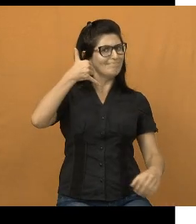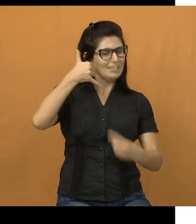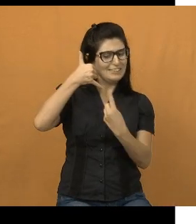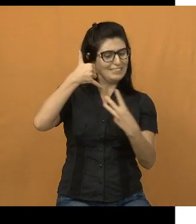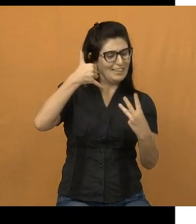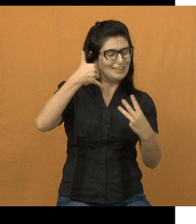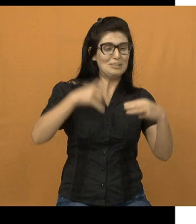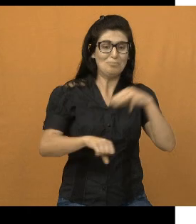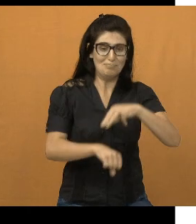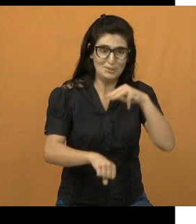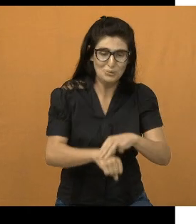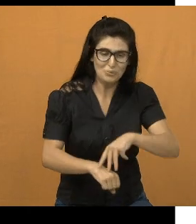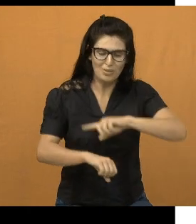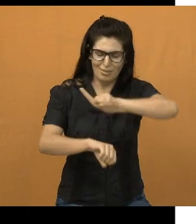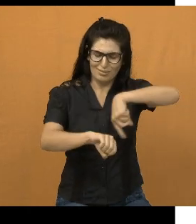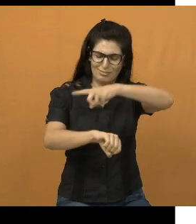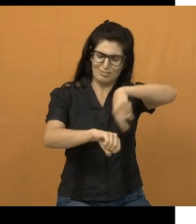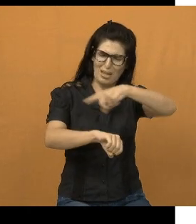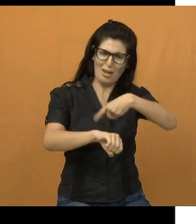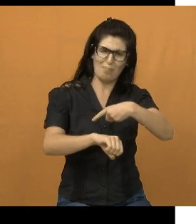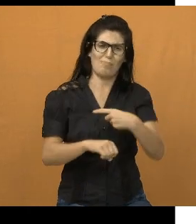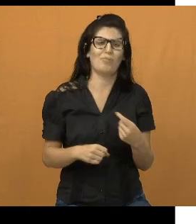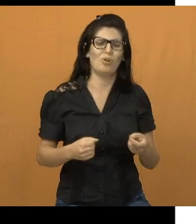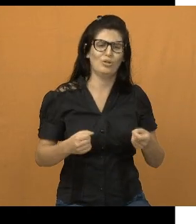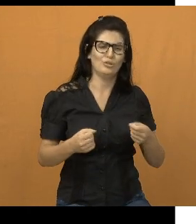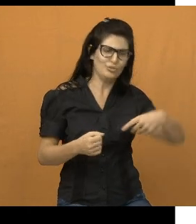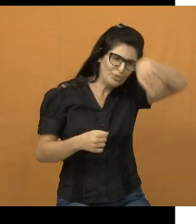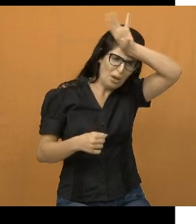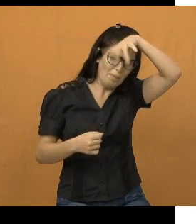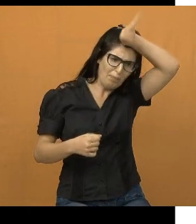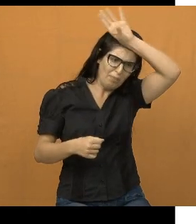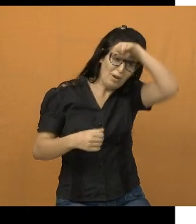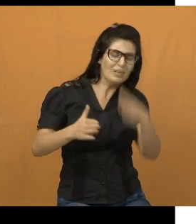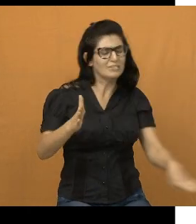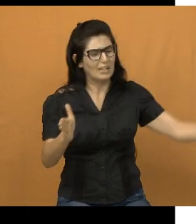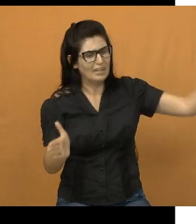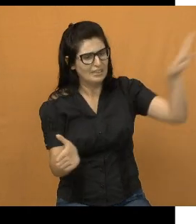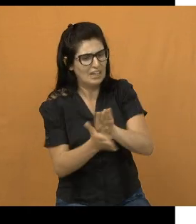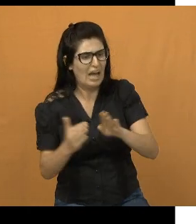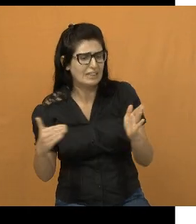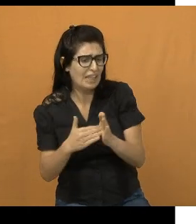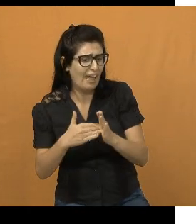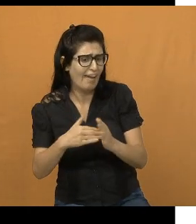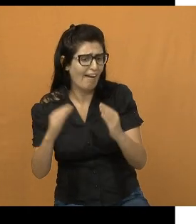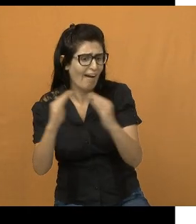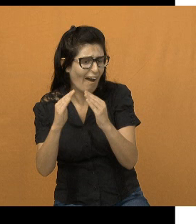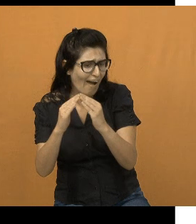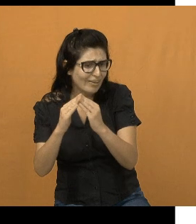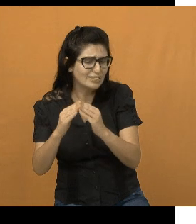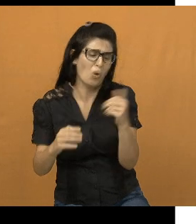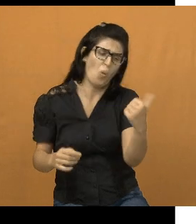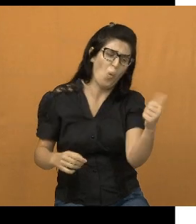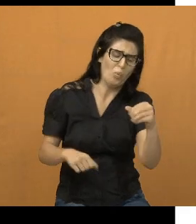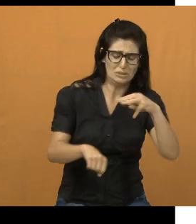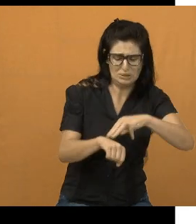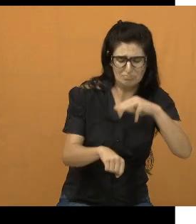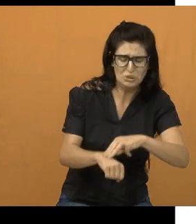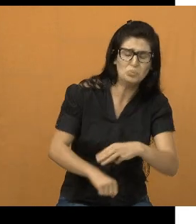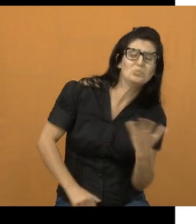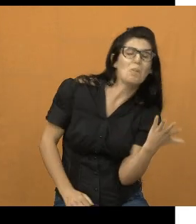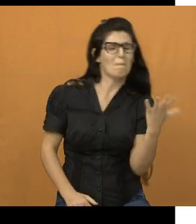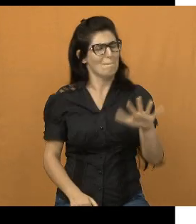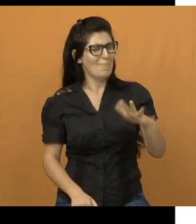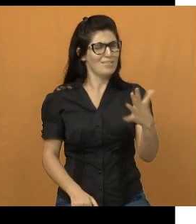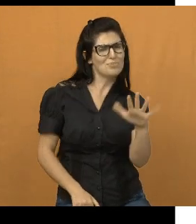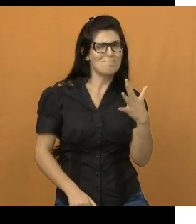O tempo médio de transporte até a unidade de referência, a média, 11 minutos. O tempo médio